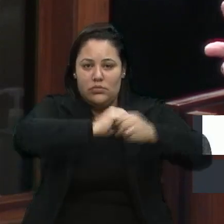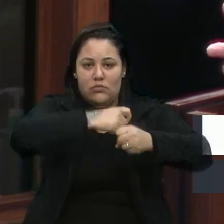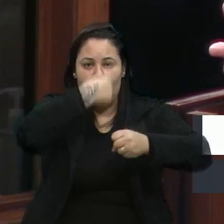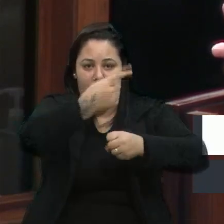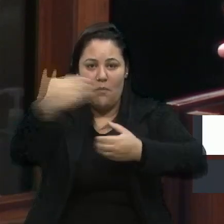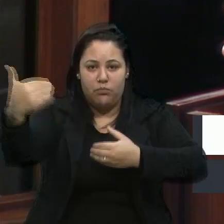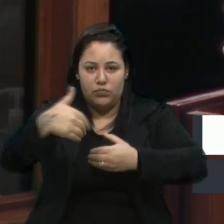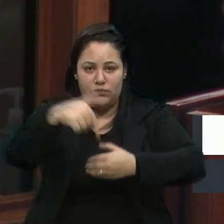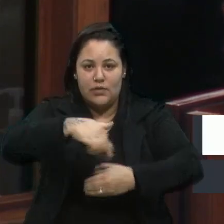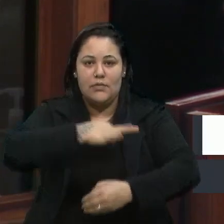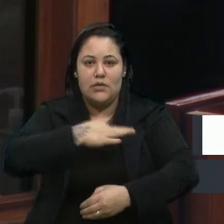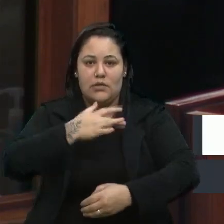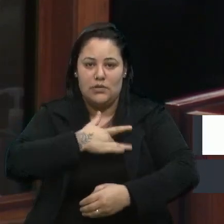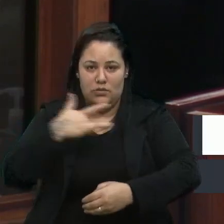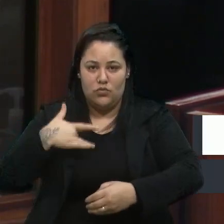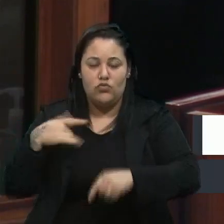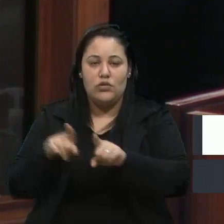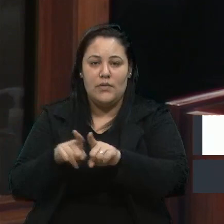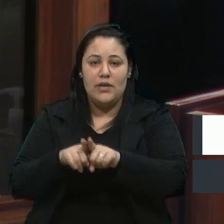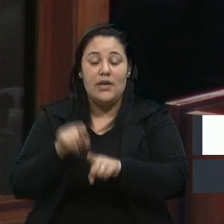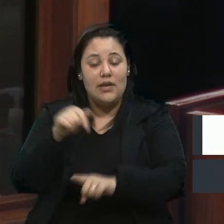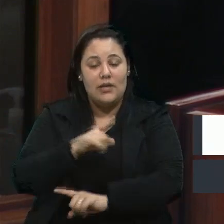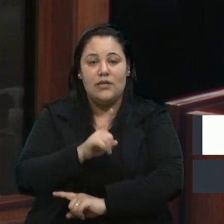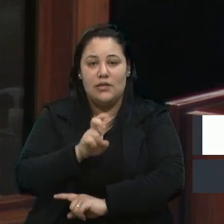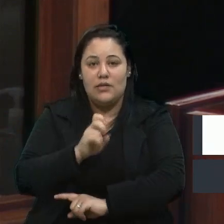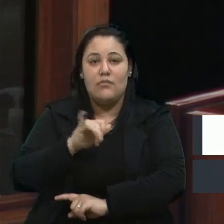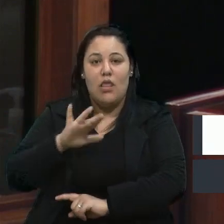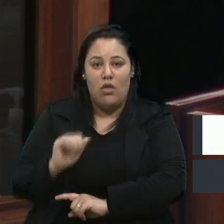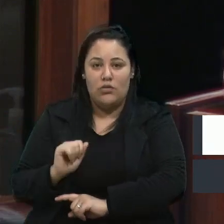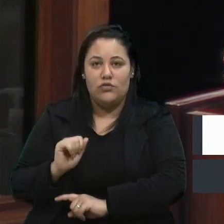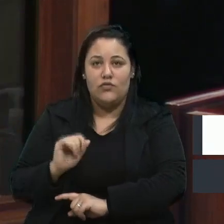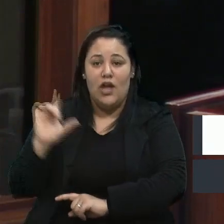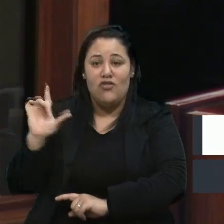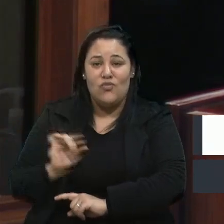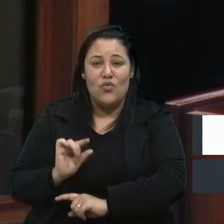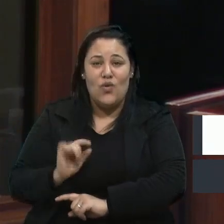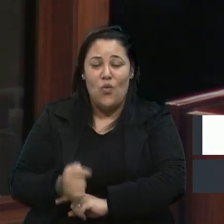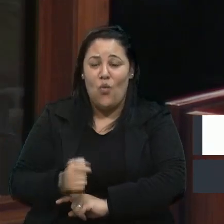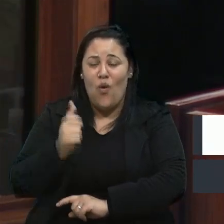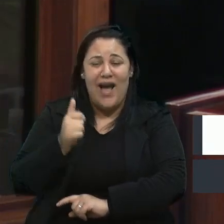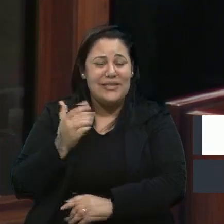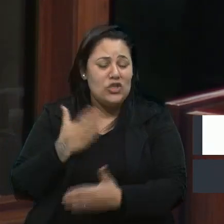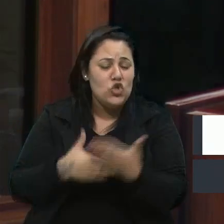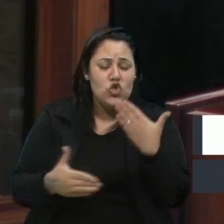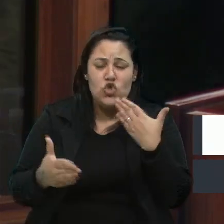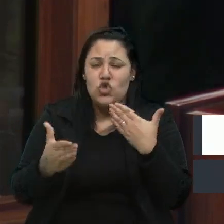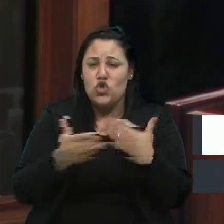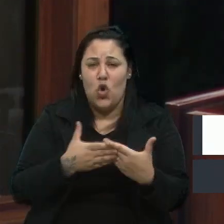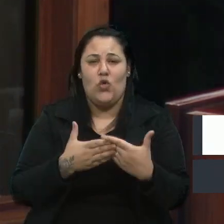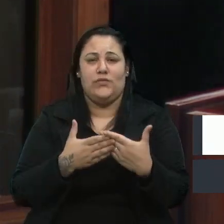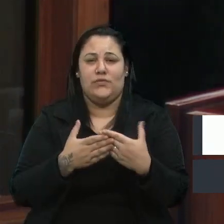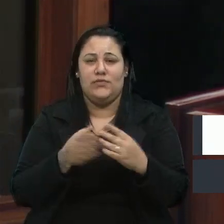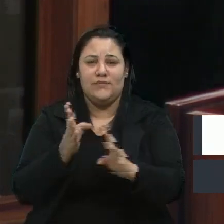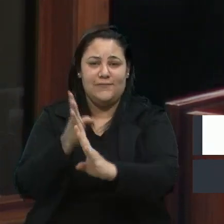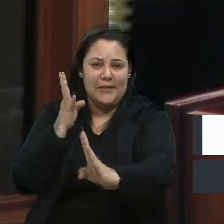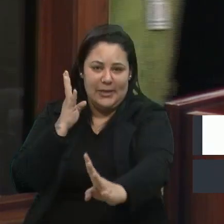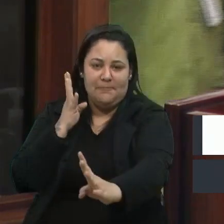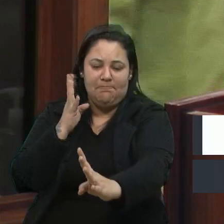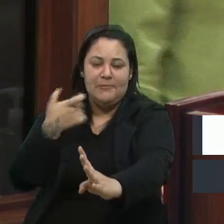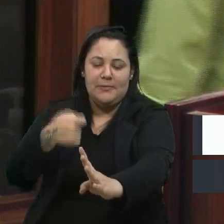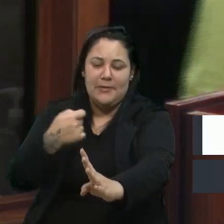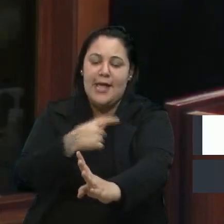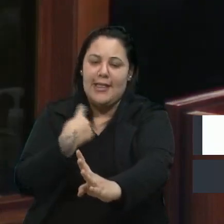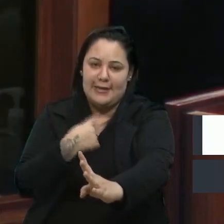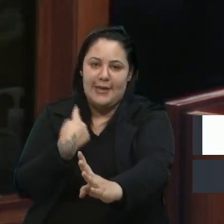saúde. E esses 15 milhões a gente vai baixar praticamente todas as consultas, todos os exames e mais 20% das cirurgias que estão